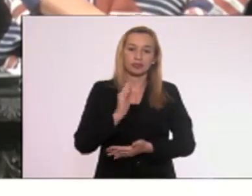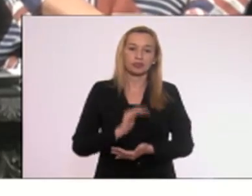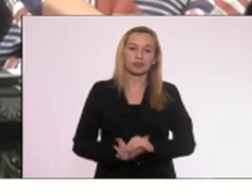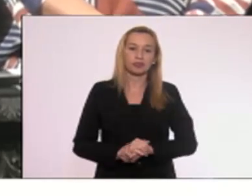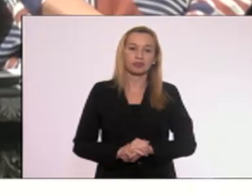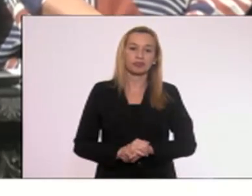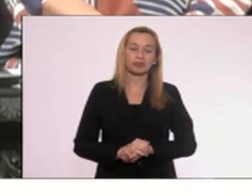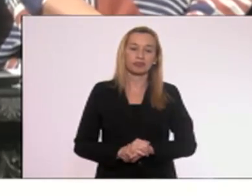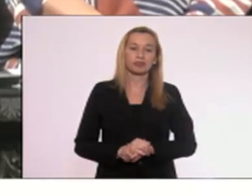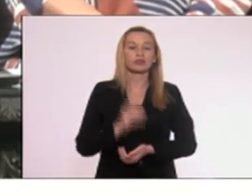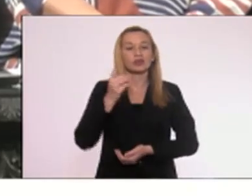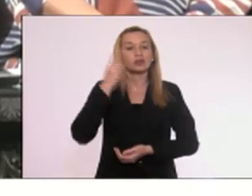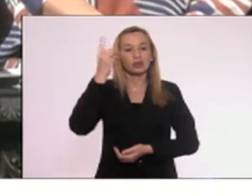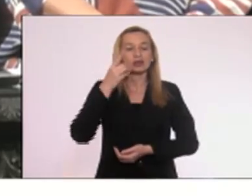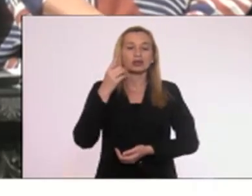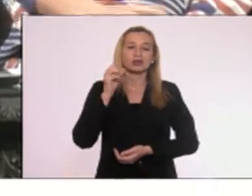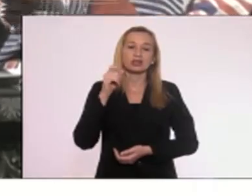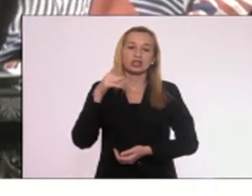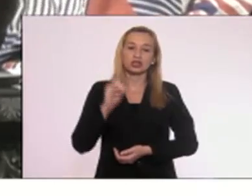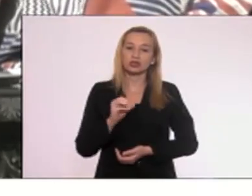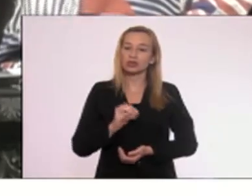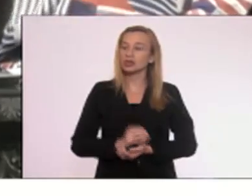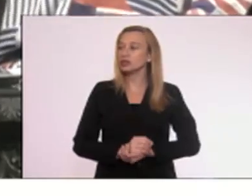aprovado, deputado Sérgio Fernandes.